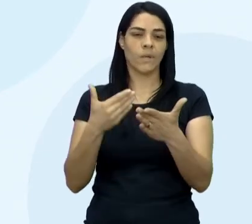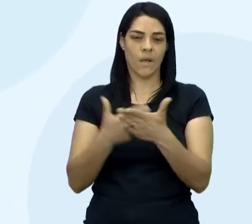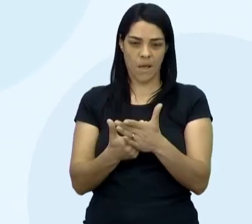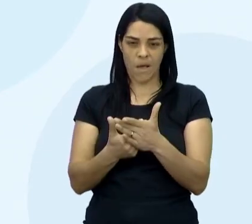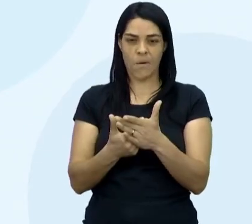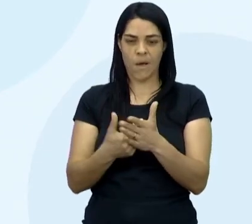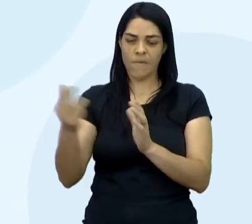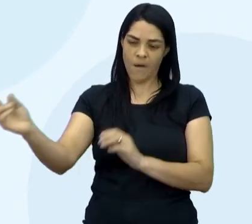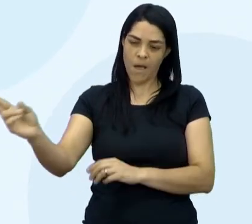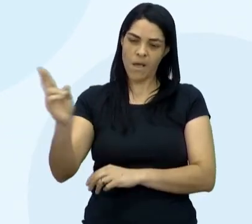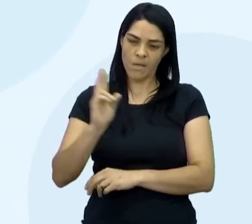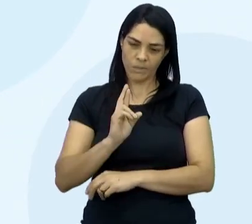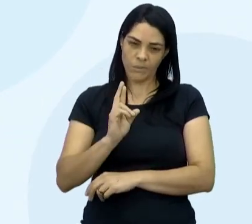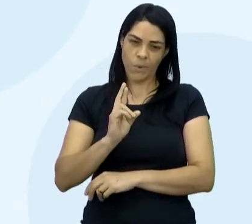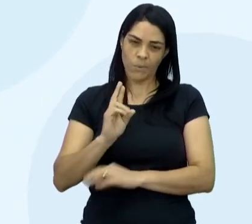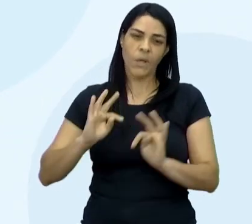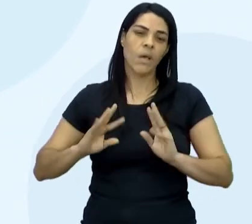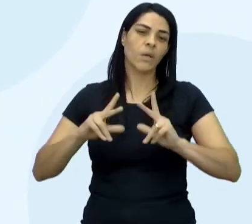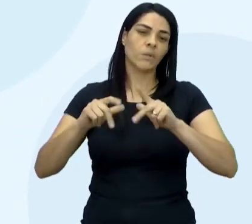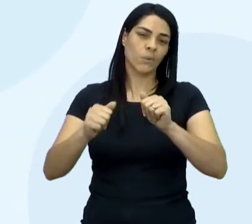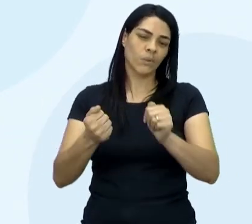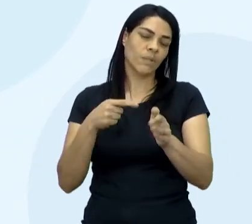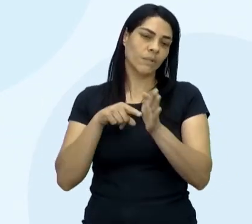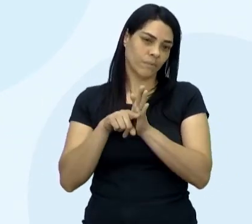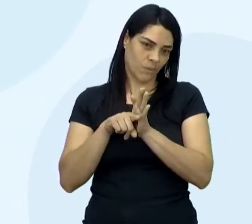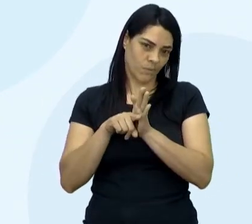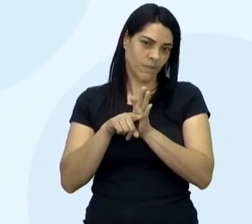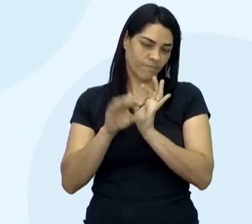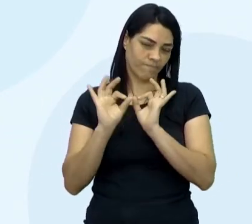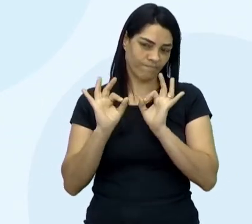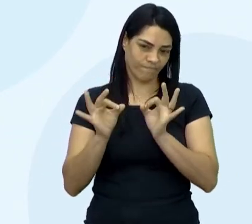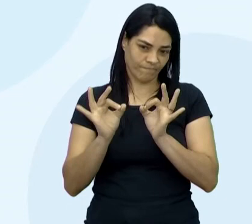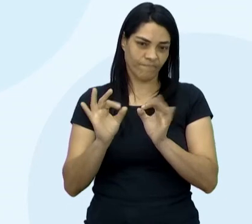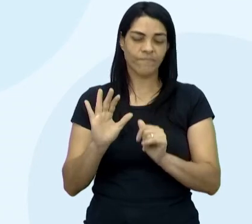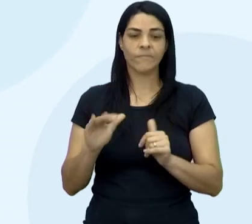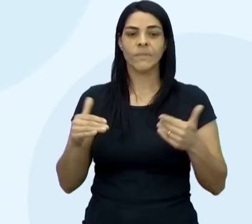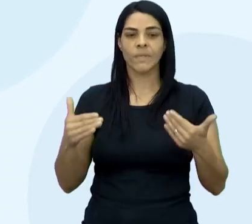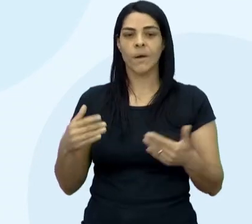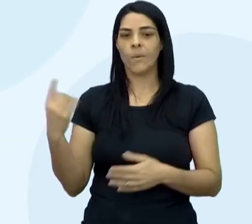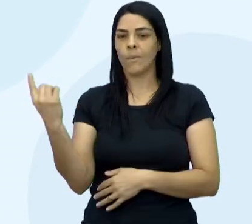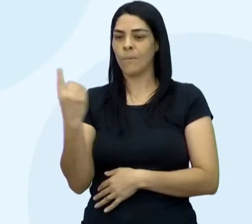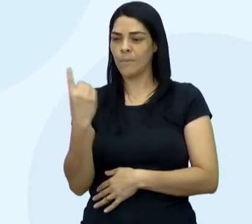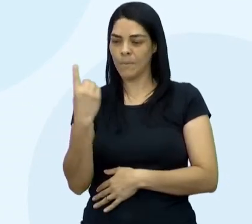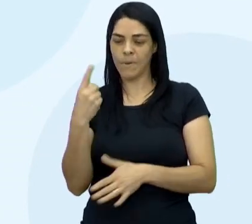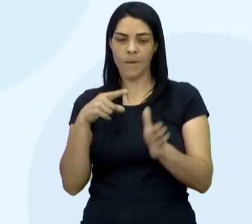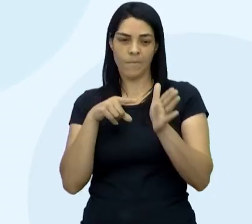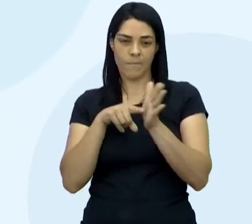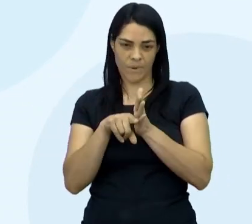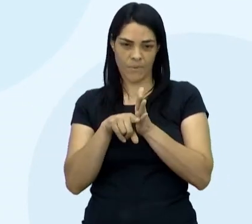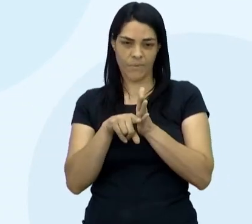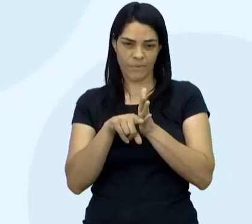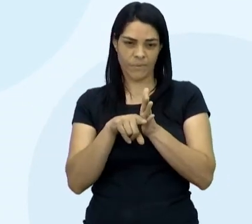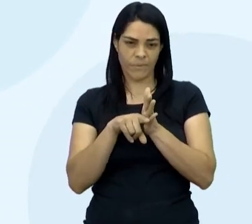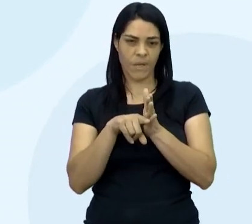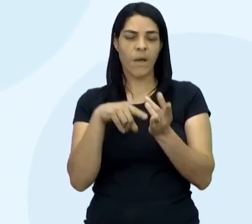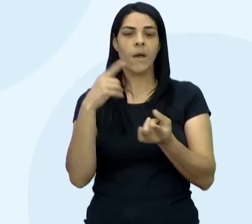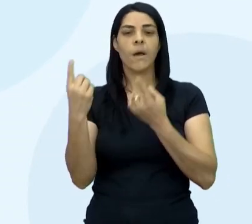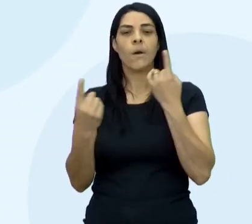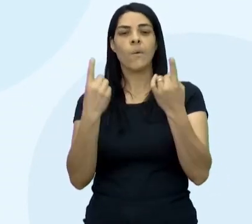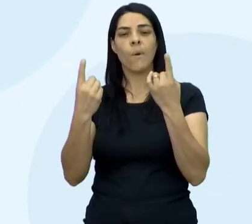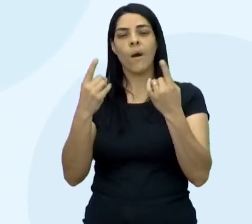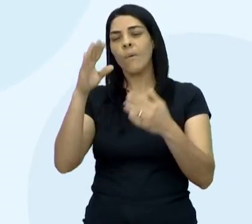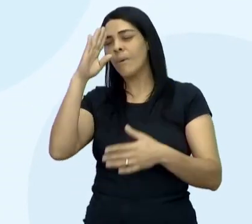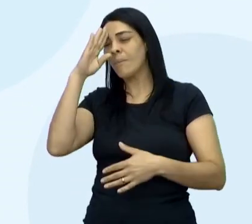gente vai responder isso daí para todo mundo então o nosso primeiro questionamento aí né Qual foi